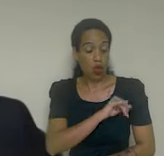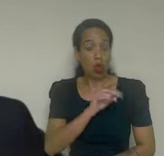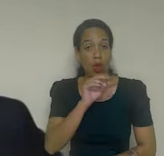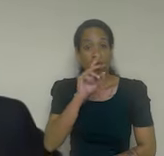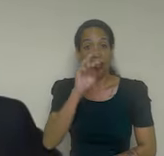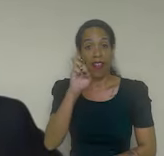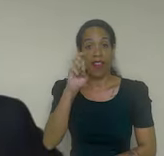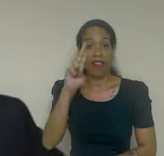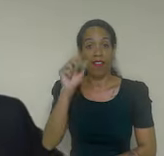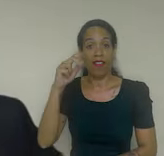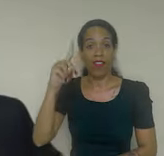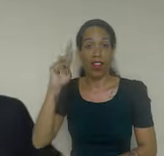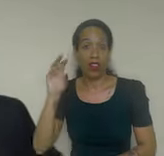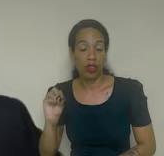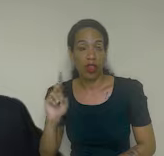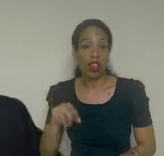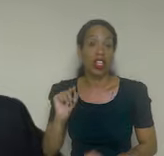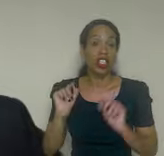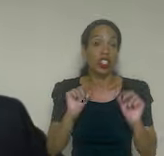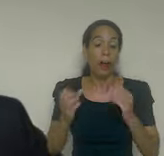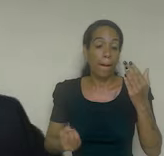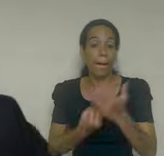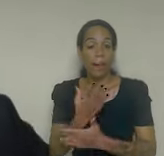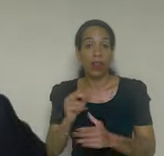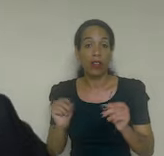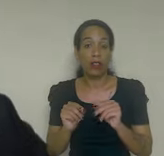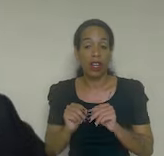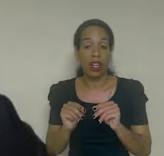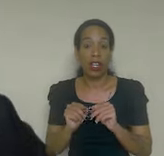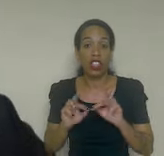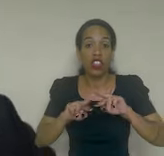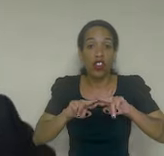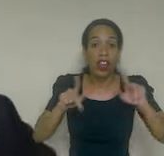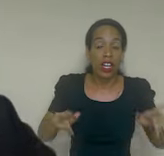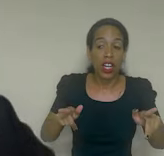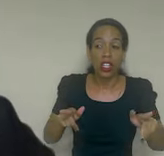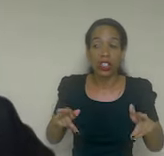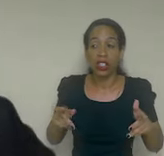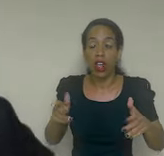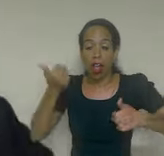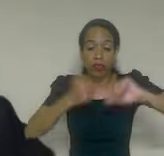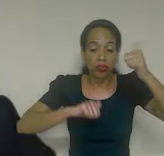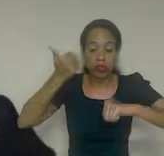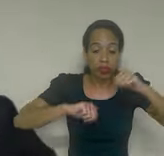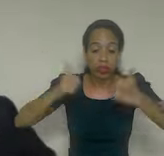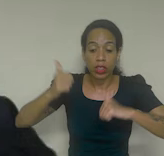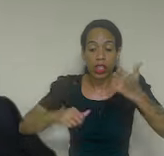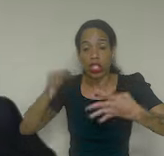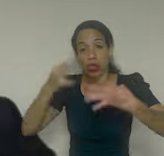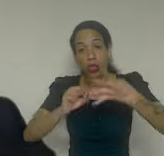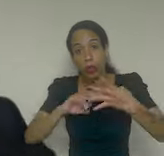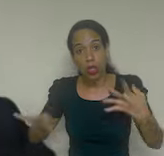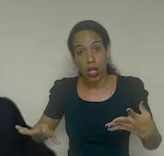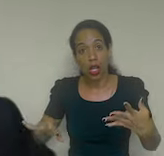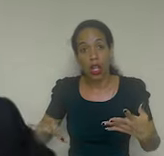Evandro Valadão, em que ele cria um distinguish, né? Ele diferencia o caso que ele estava analisando da